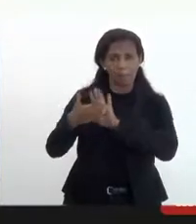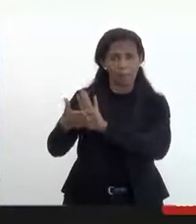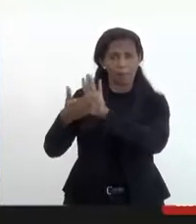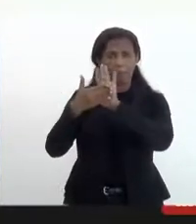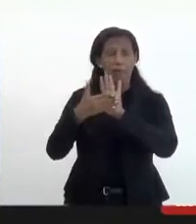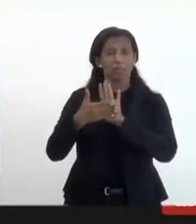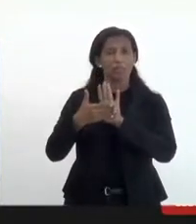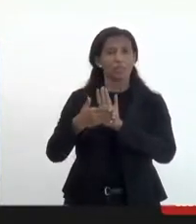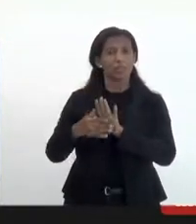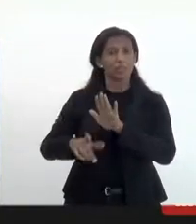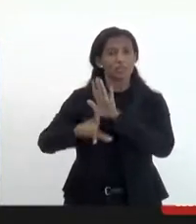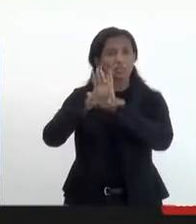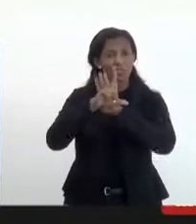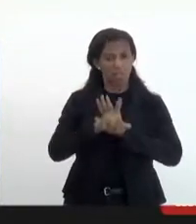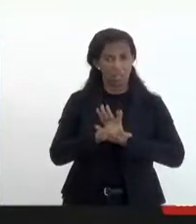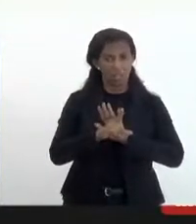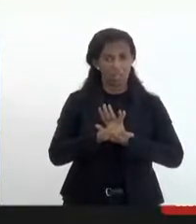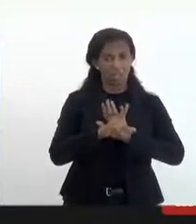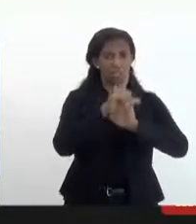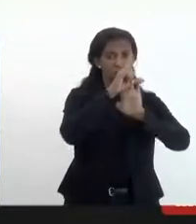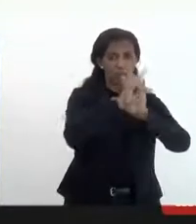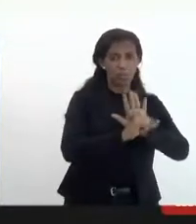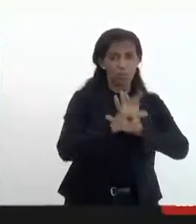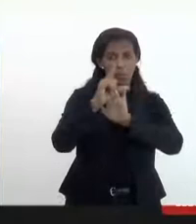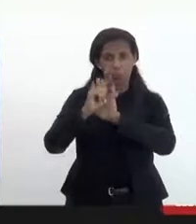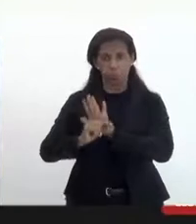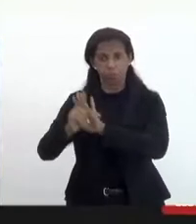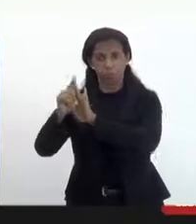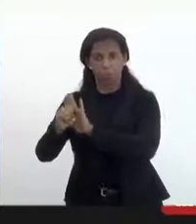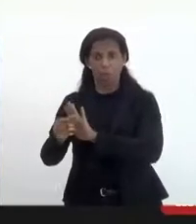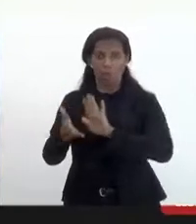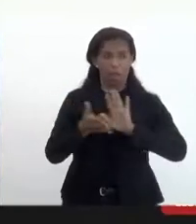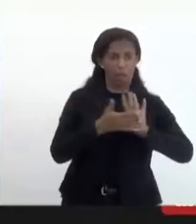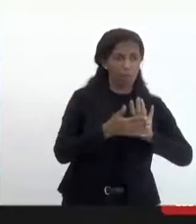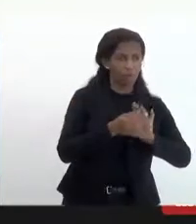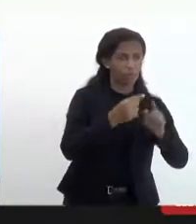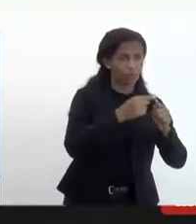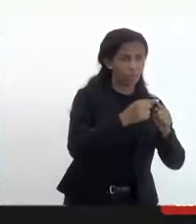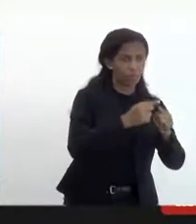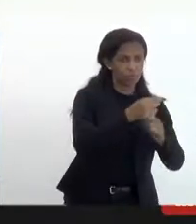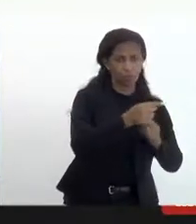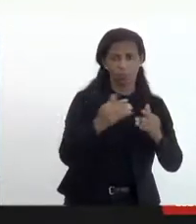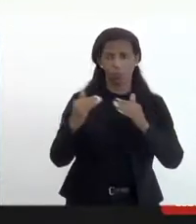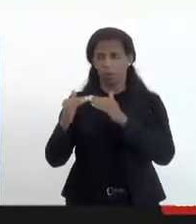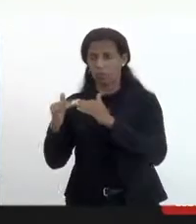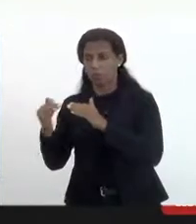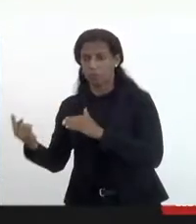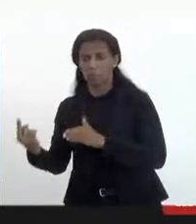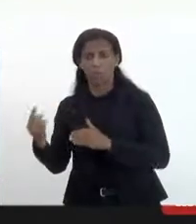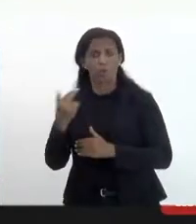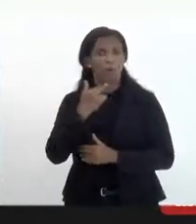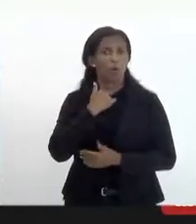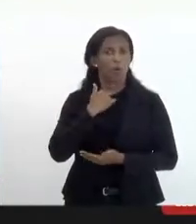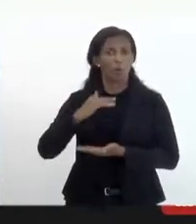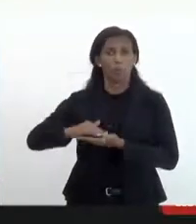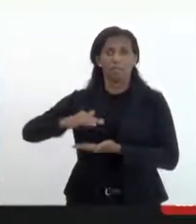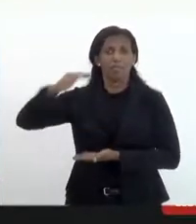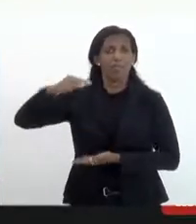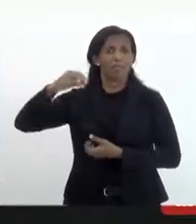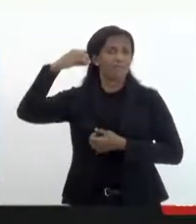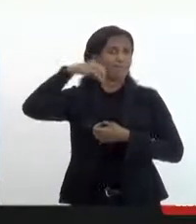dirimindo algumas questões que estão no ar, ou a favor de um, ou a favor de outro, pouco importa. Mas não pode ter demanda